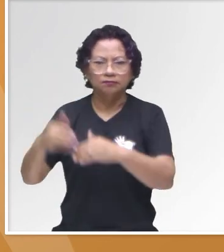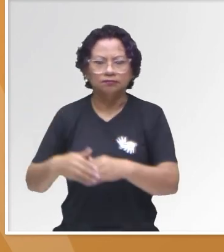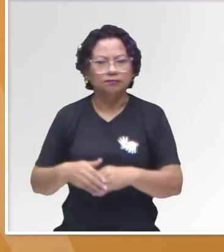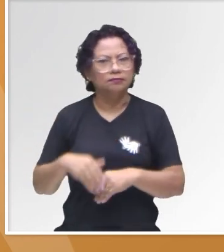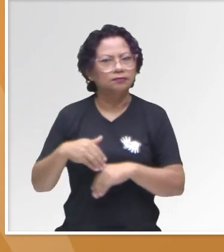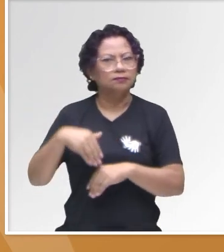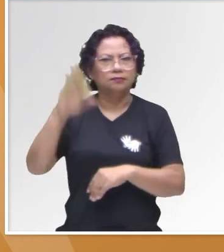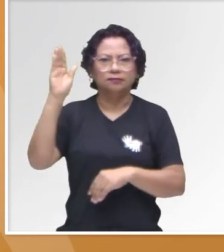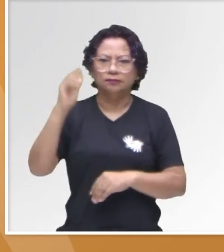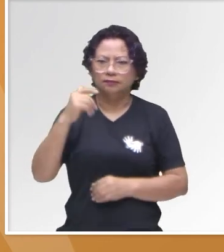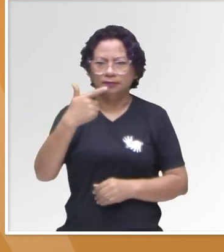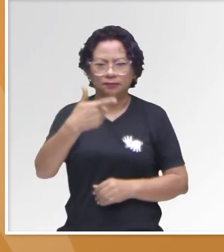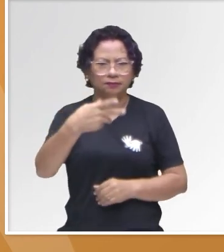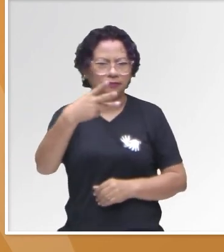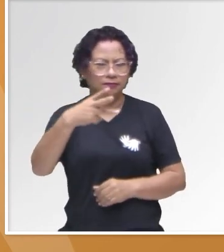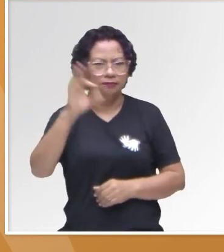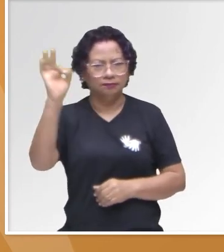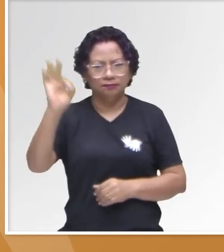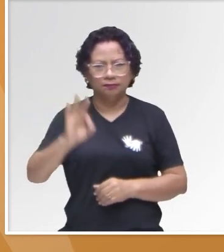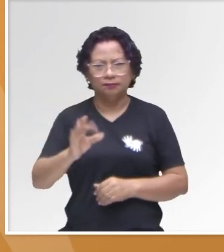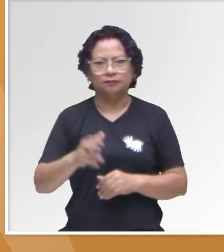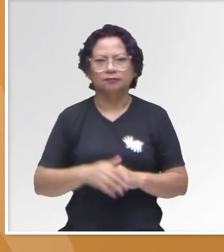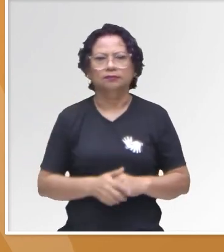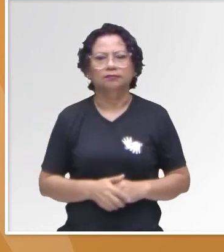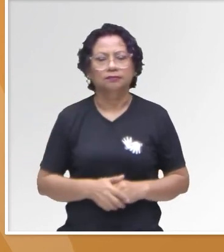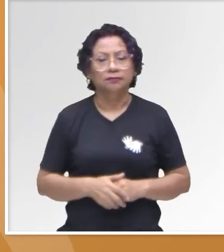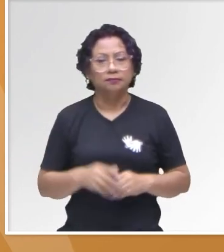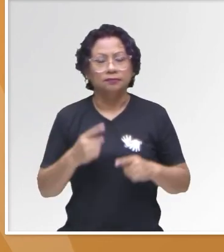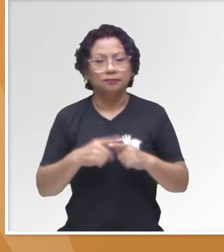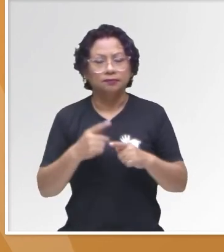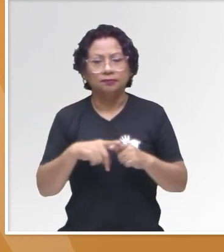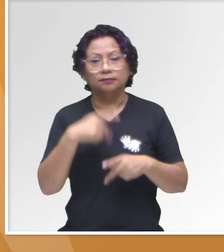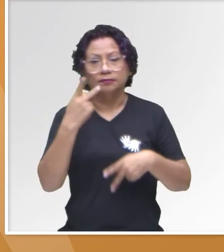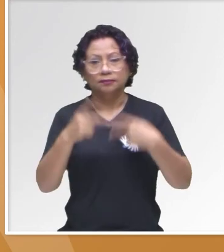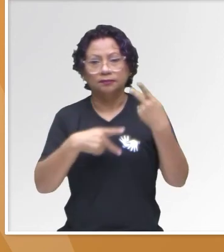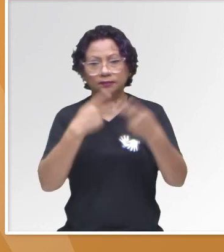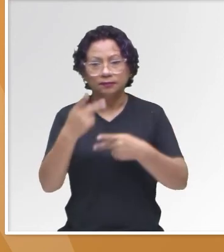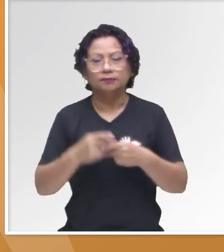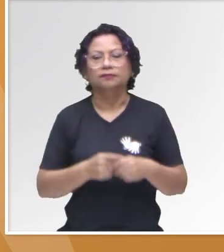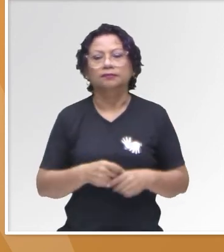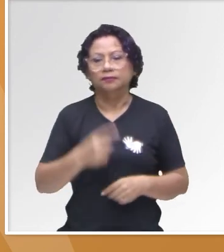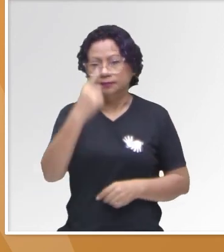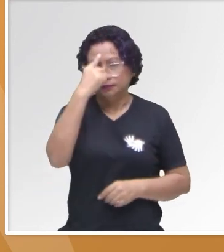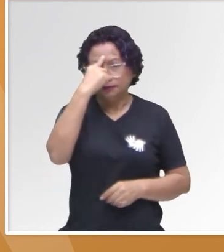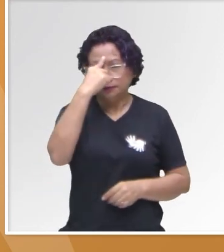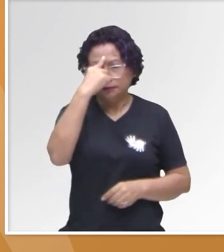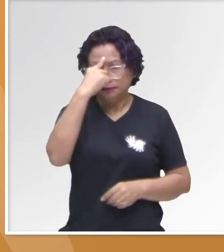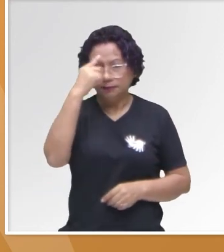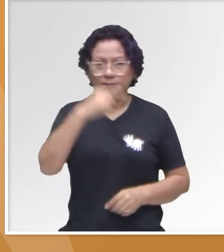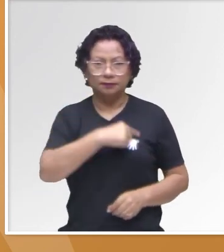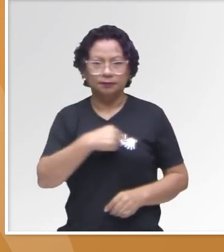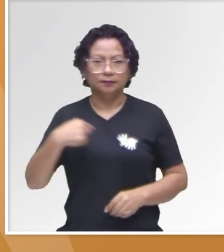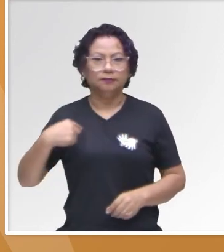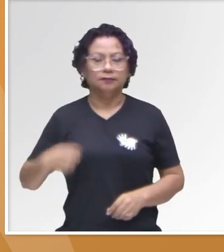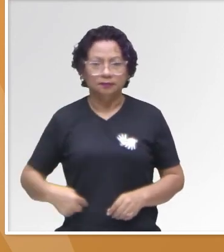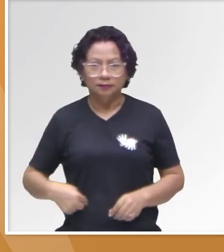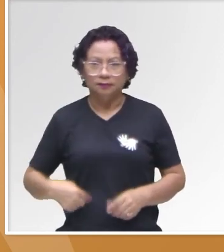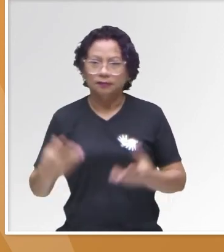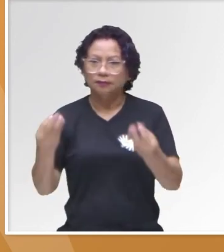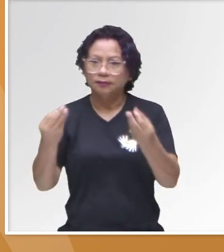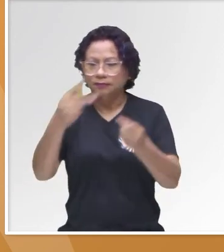representatividade muito grande, principalmente quando a gente fala da Índia e da China, né? Que possui aí as maiores